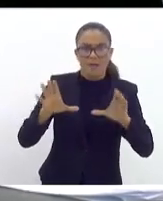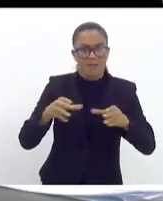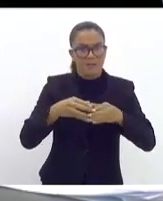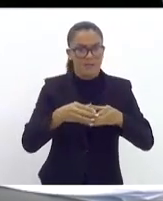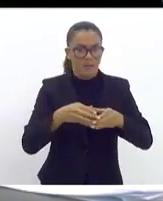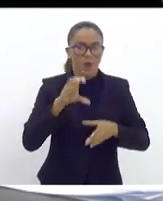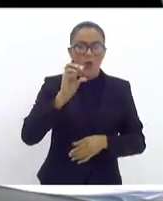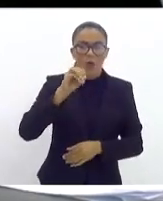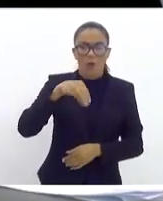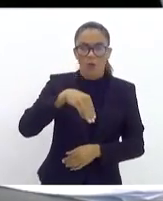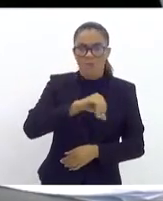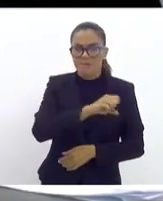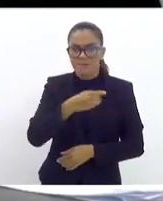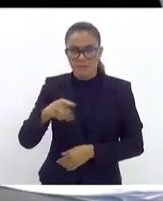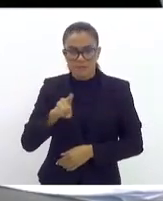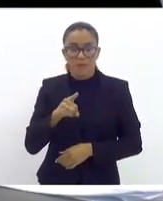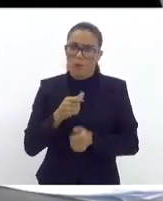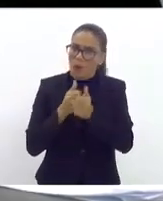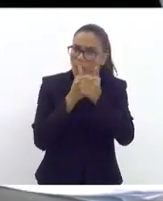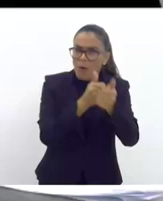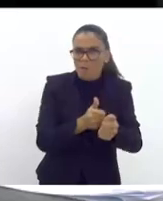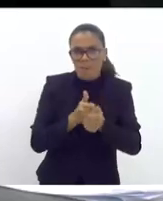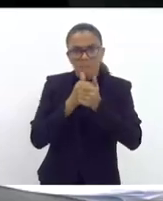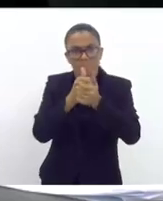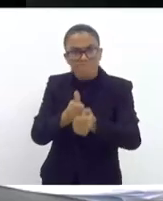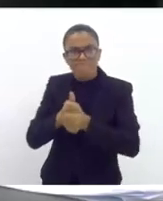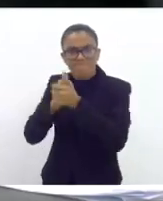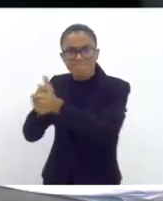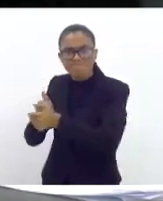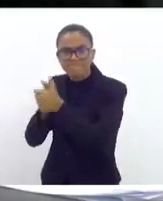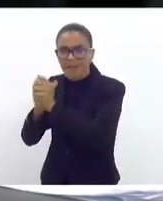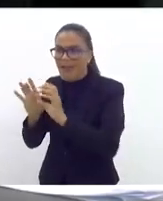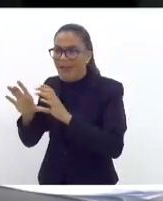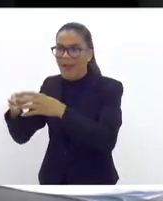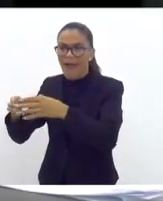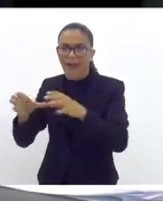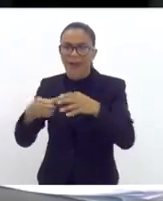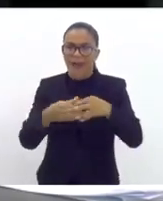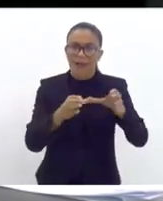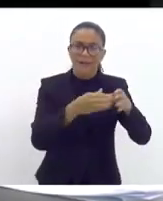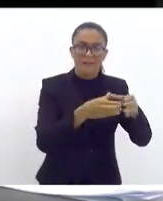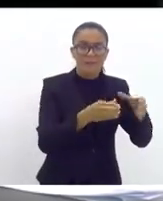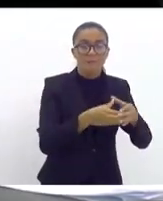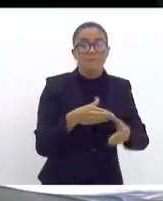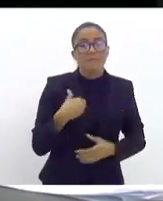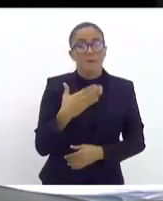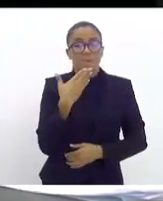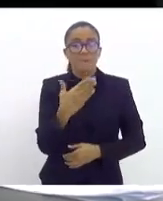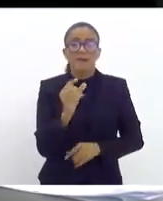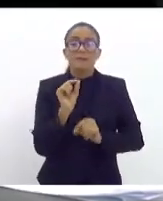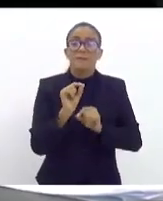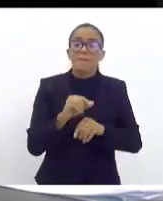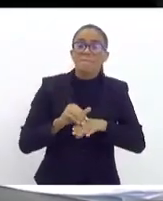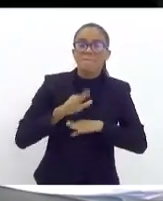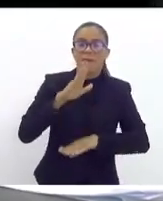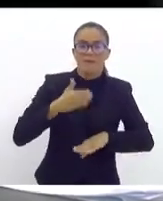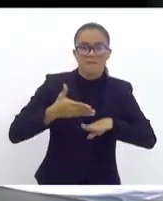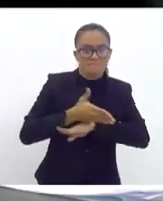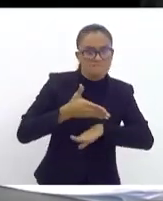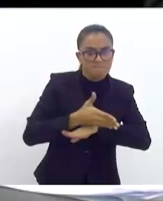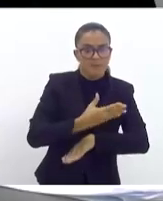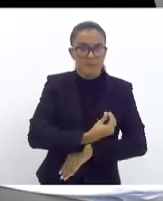tem acompanhado cada Comissão da casa tem o pedido maior frequência participação e produção